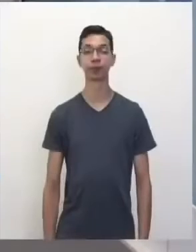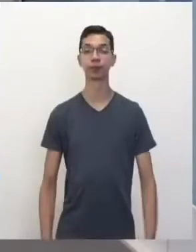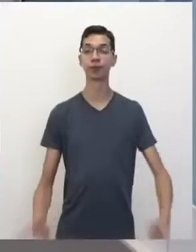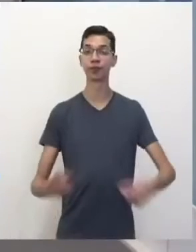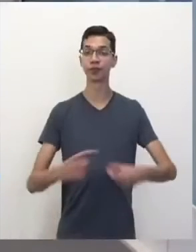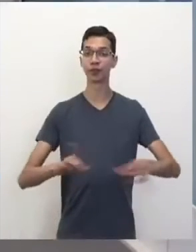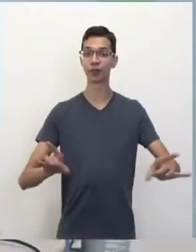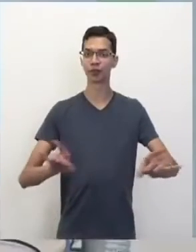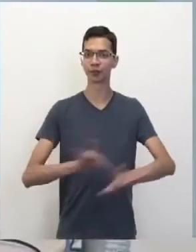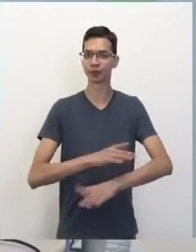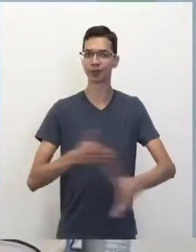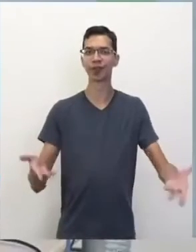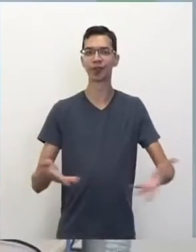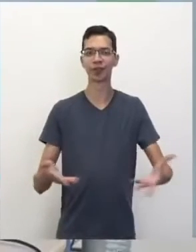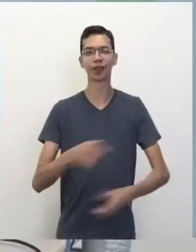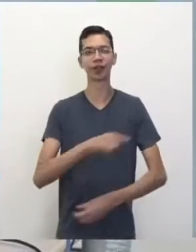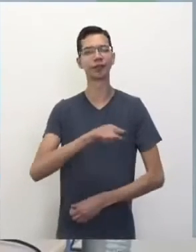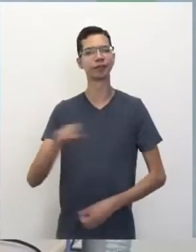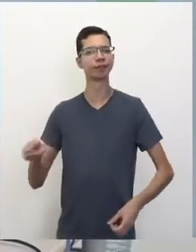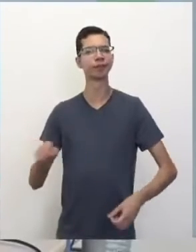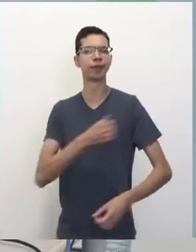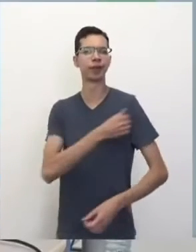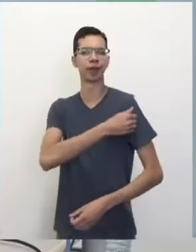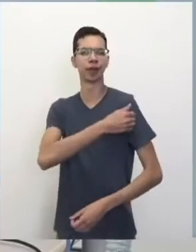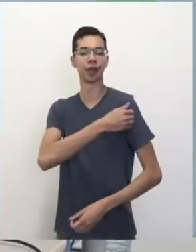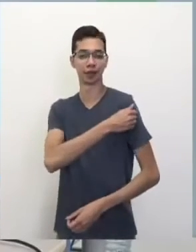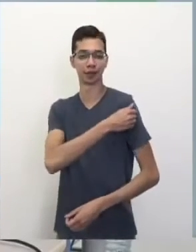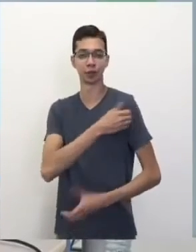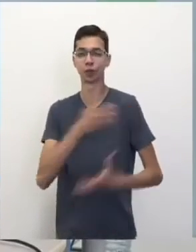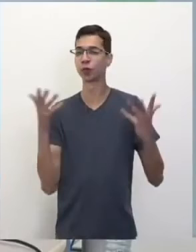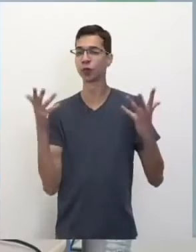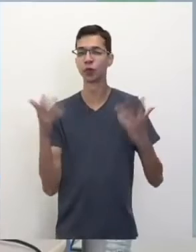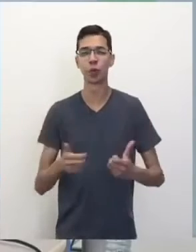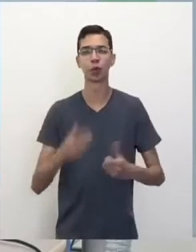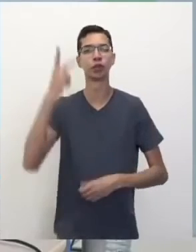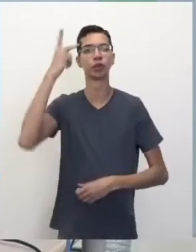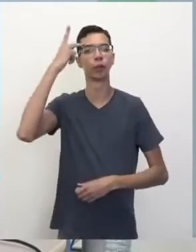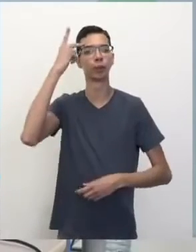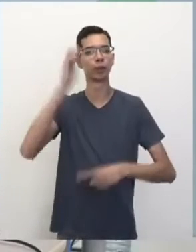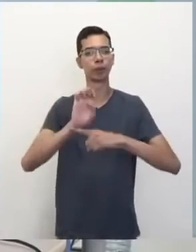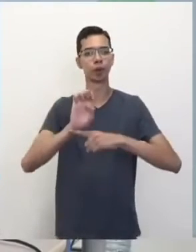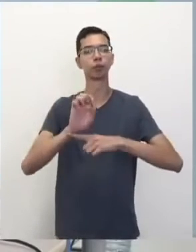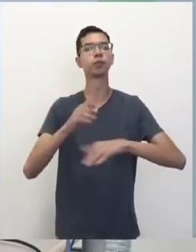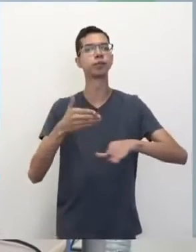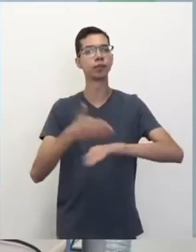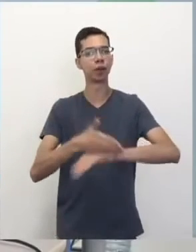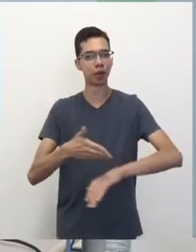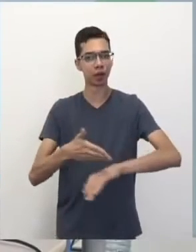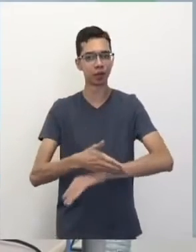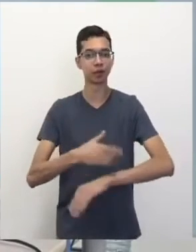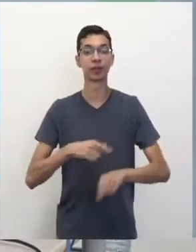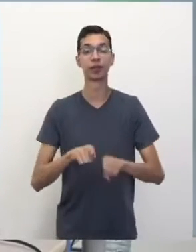Voltamos, né, com agora a participação de todos os alunos do estado de São Paulo. Temos aí a participação do Sistema